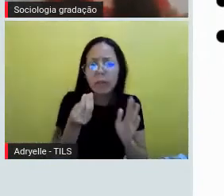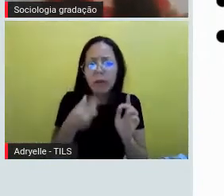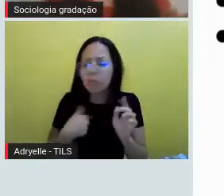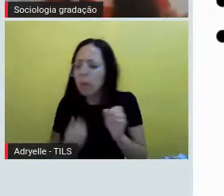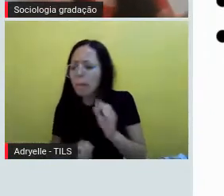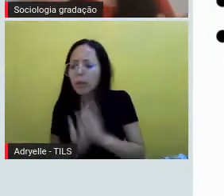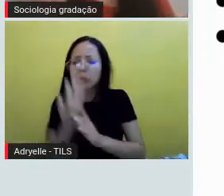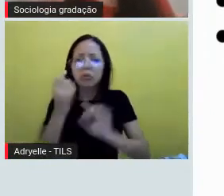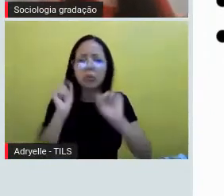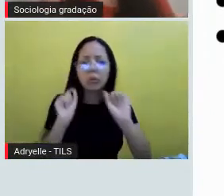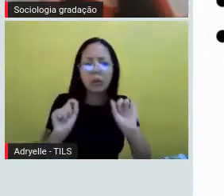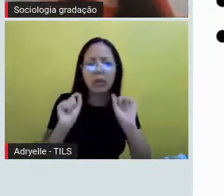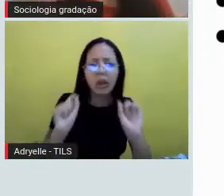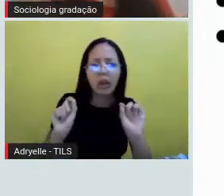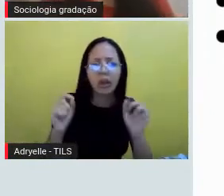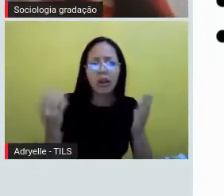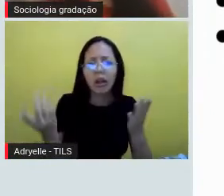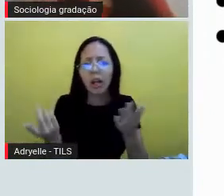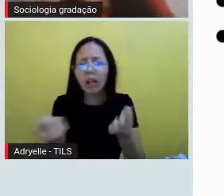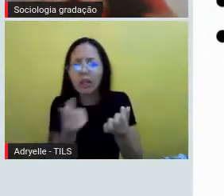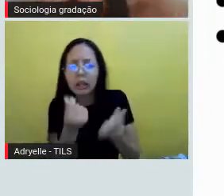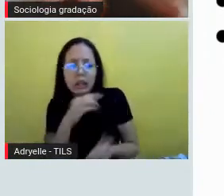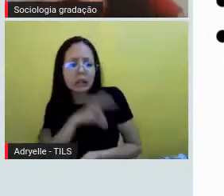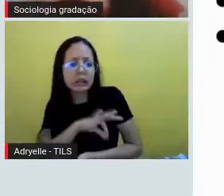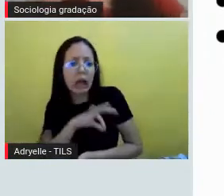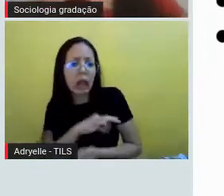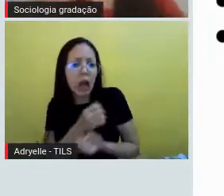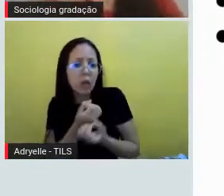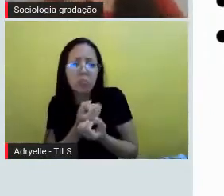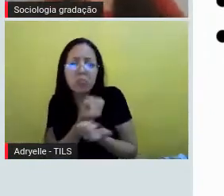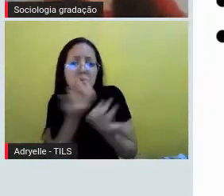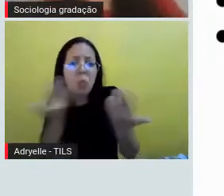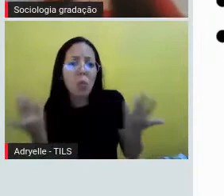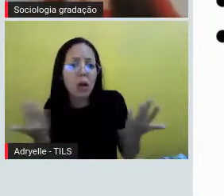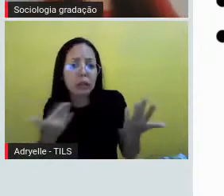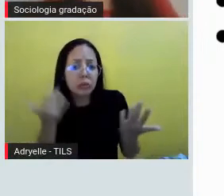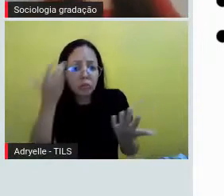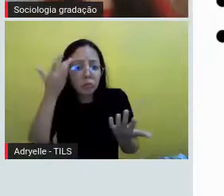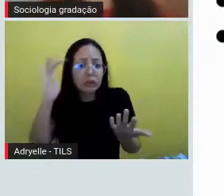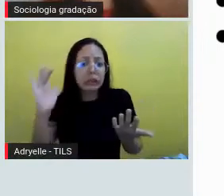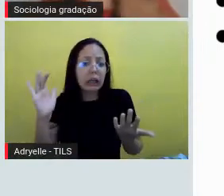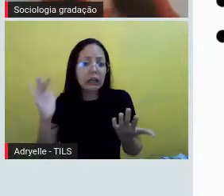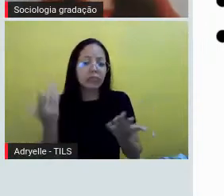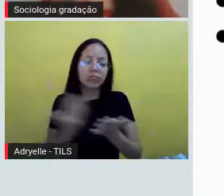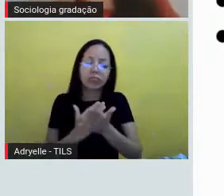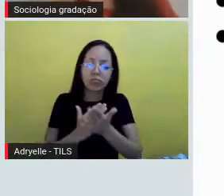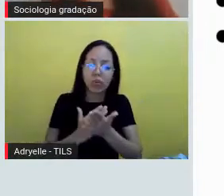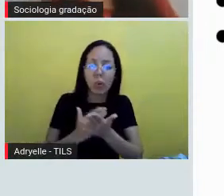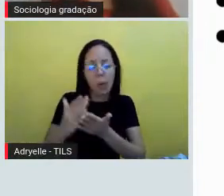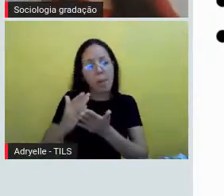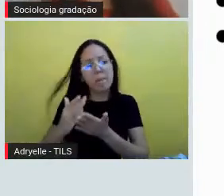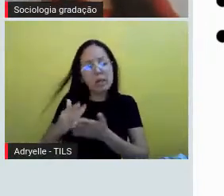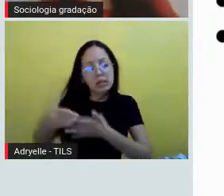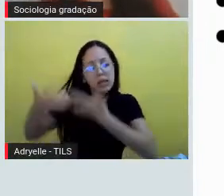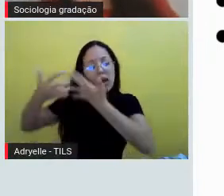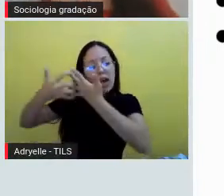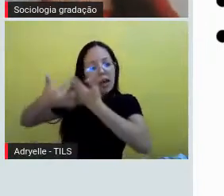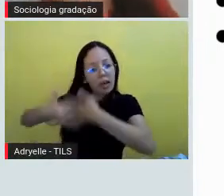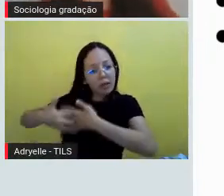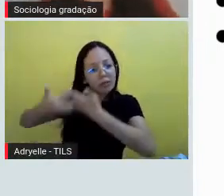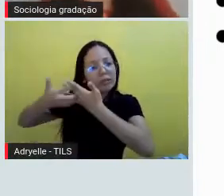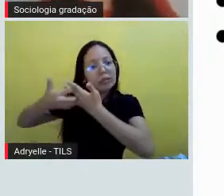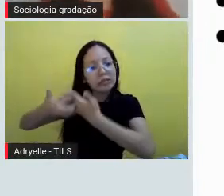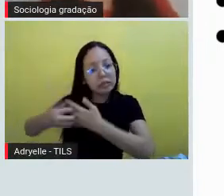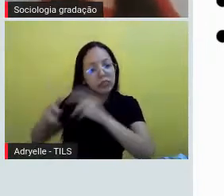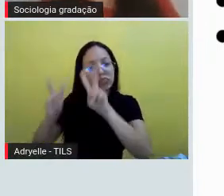fazendo, quanto a gente está recebendo é menos do que a gente produz, então eles começam a fazer essa reflexão sobre